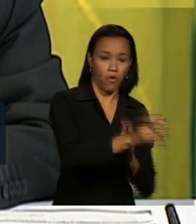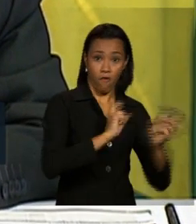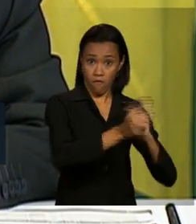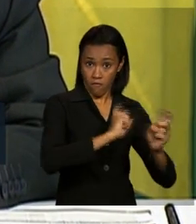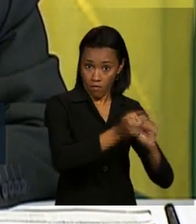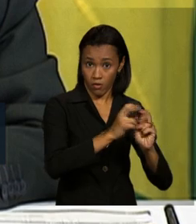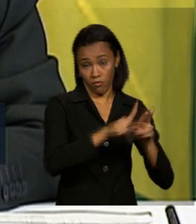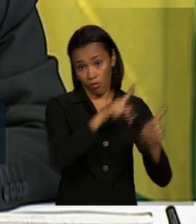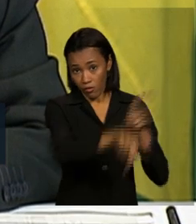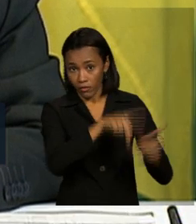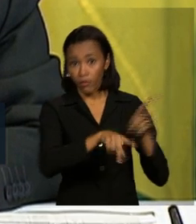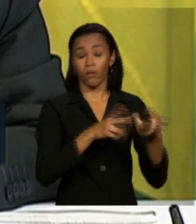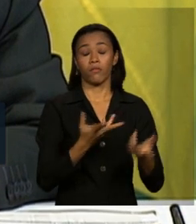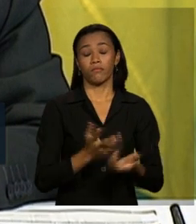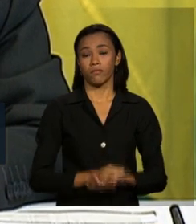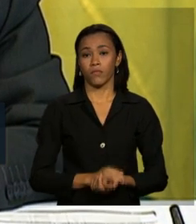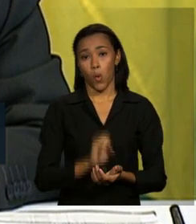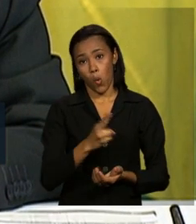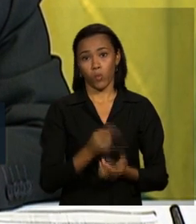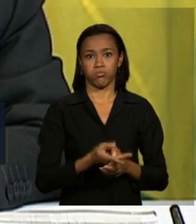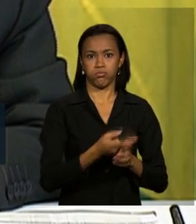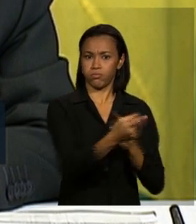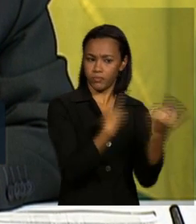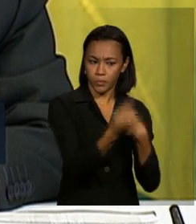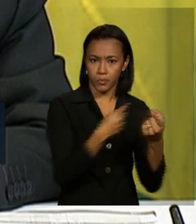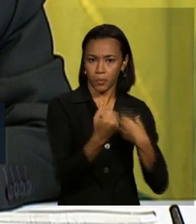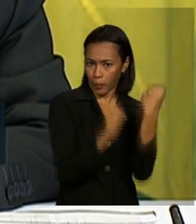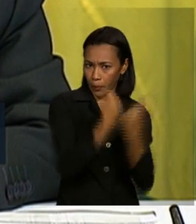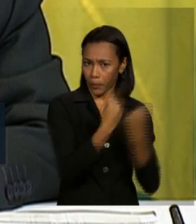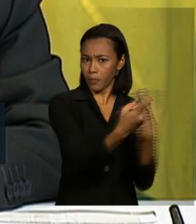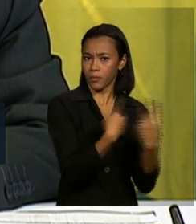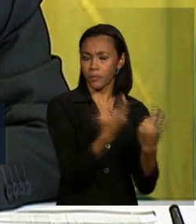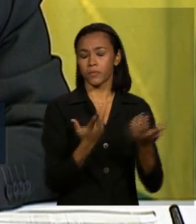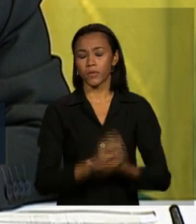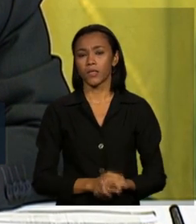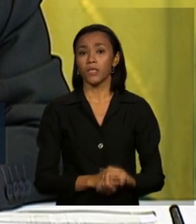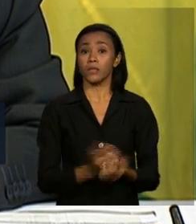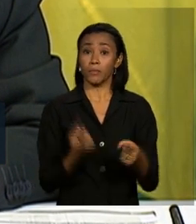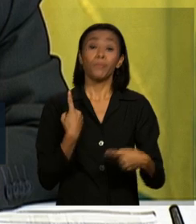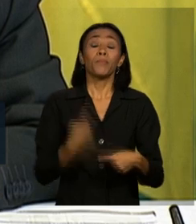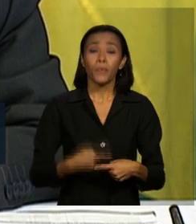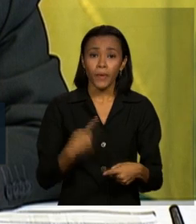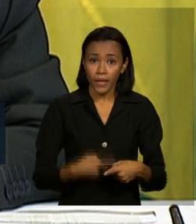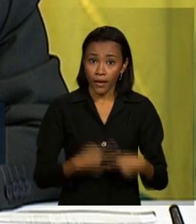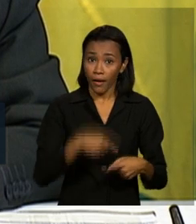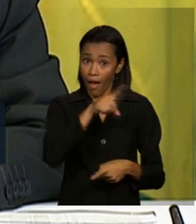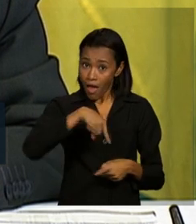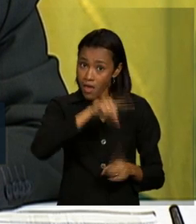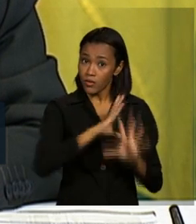Ferroviários sejam rodoviários e Exatamente porque a eles